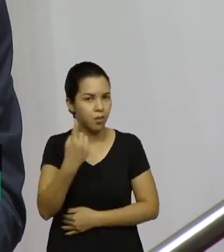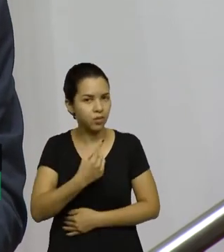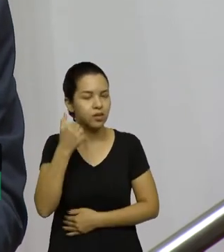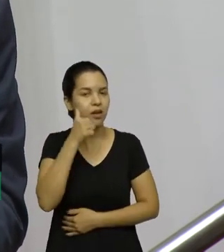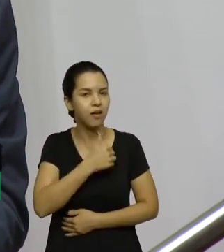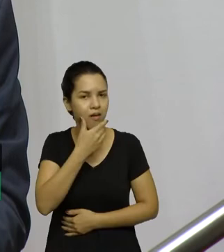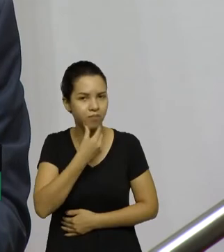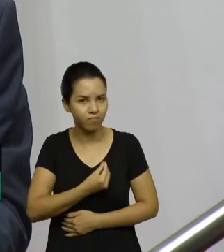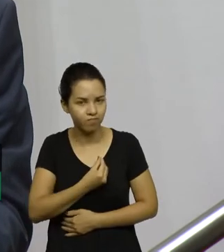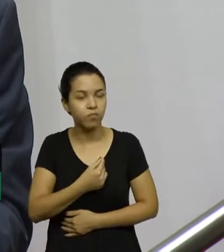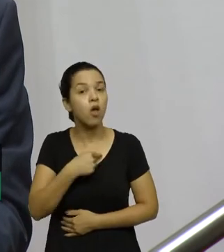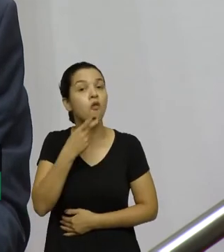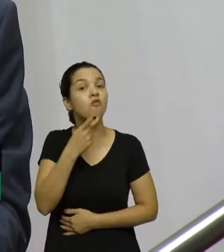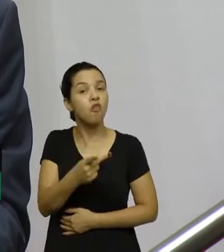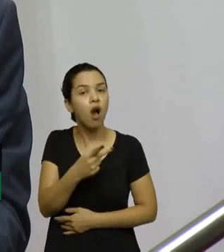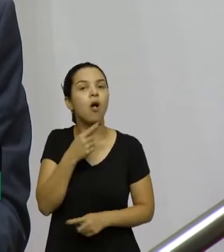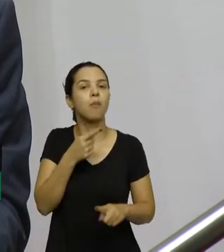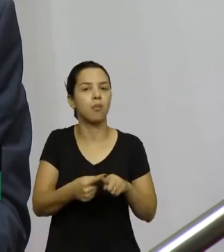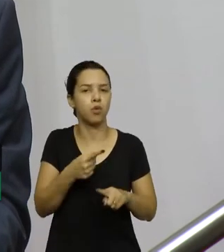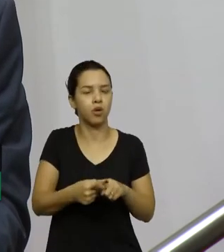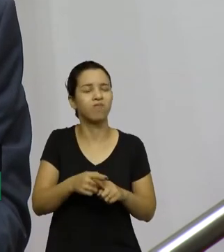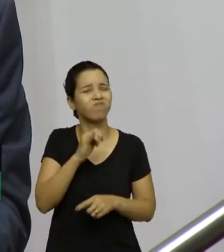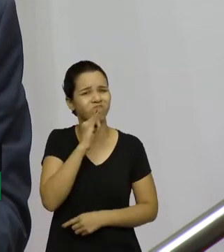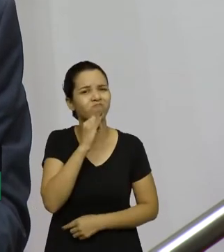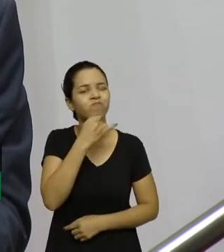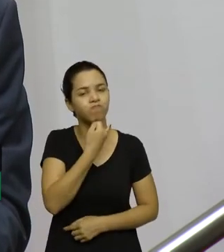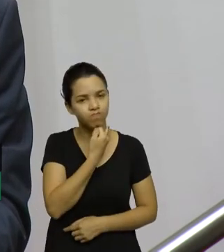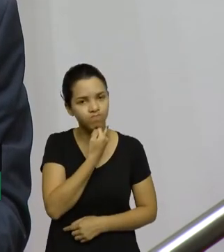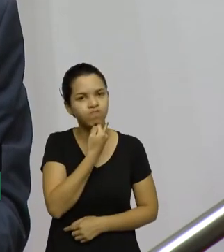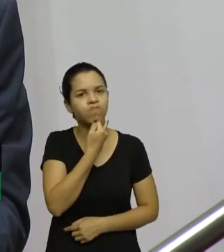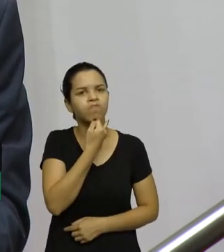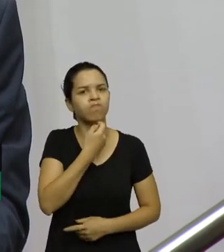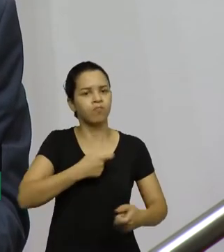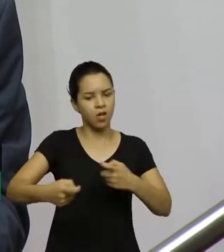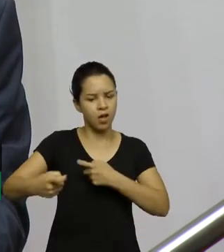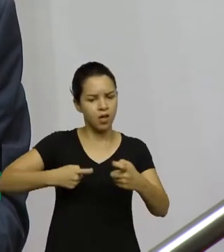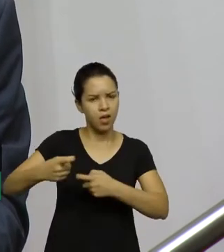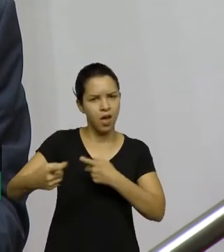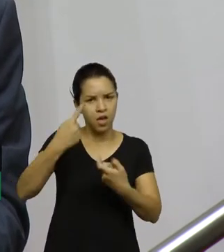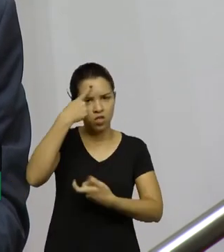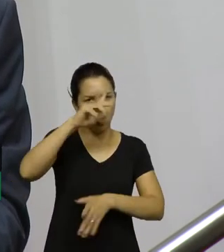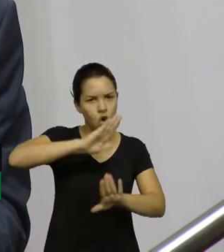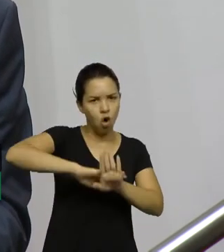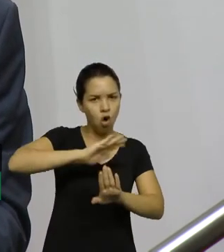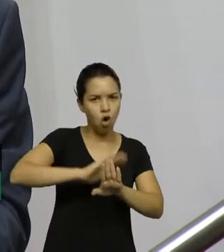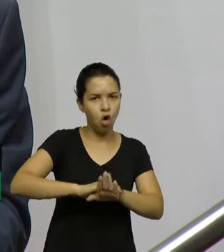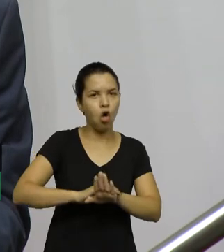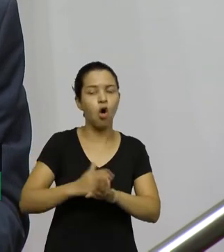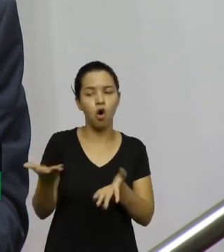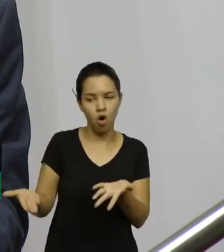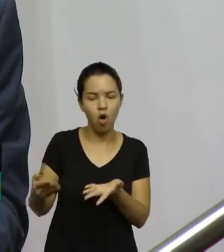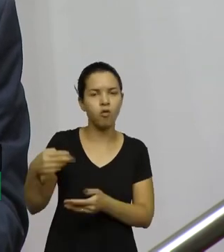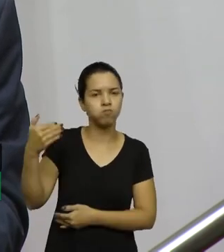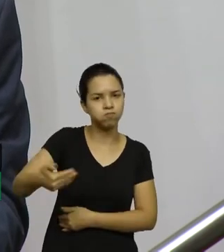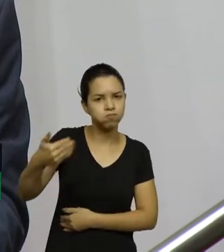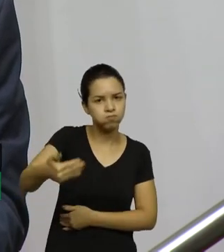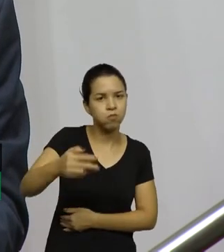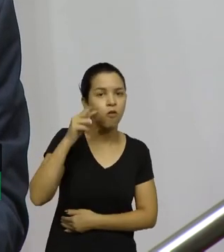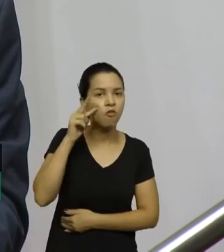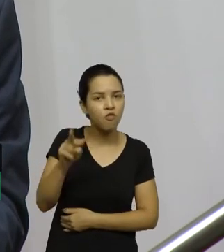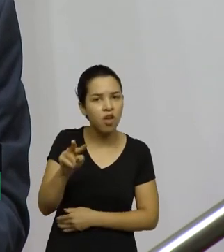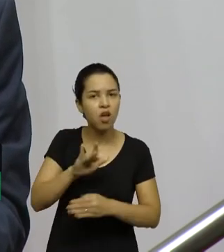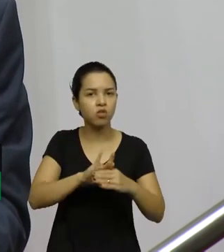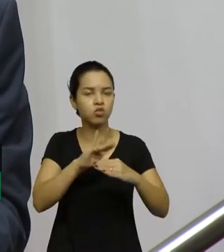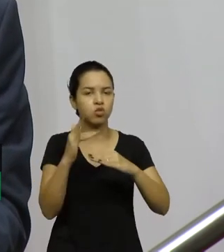deputadas, falo isso porque, infelizmente, na guerra ideológica que vivenciamos nas redes